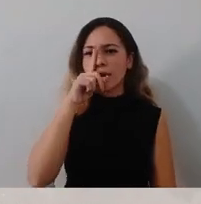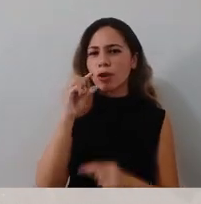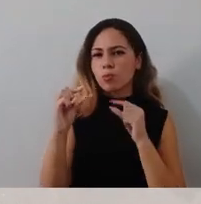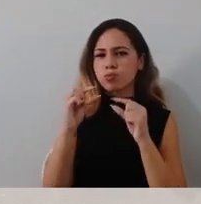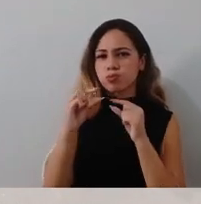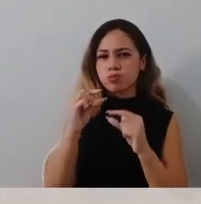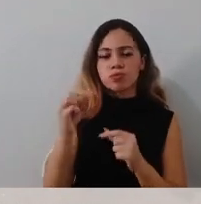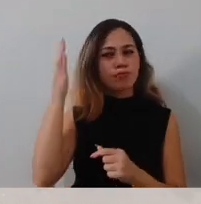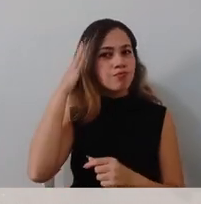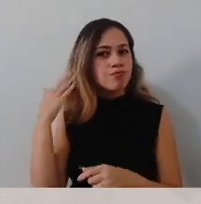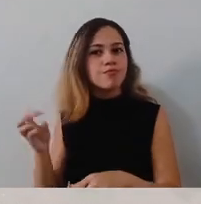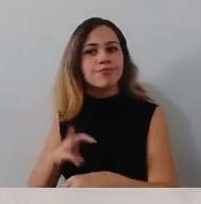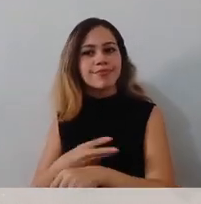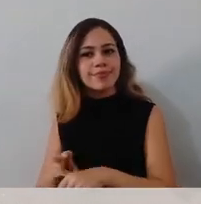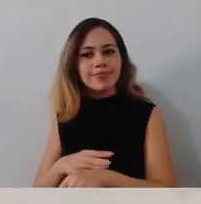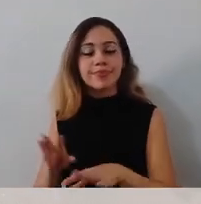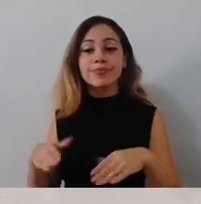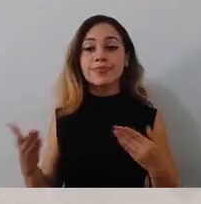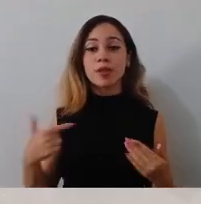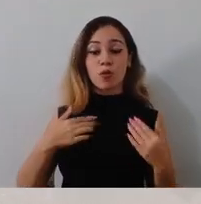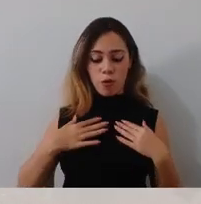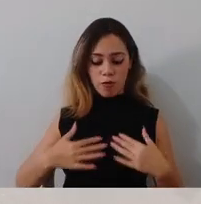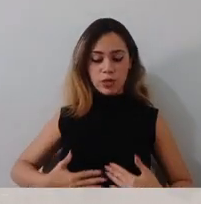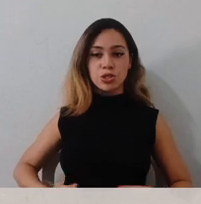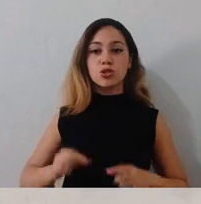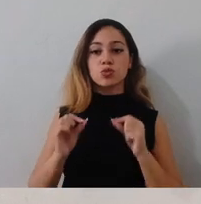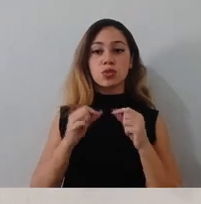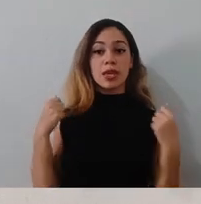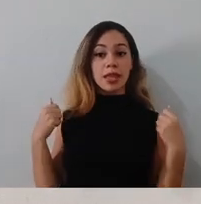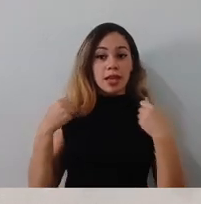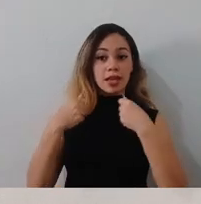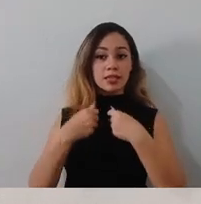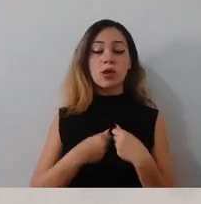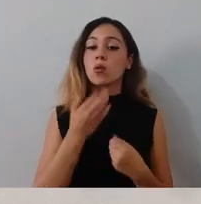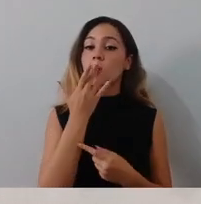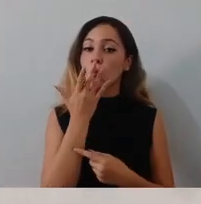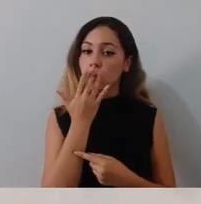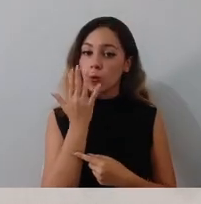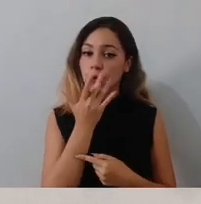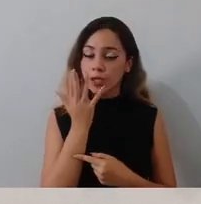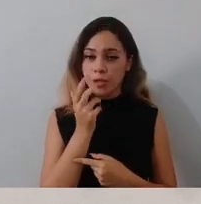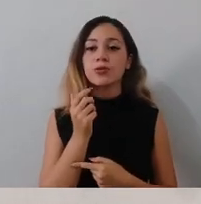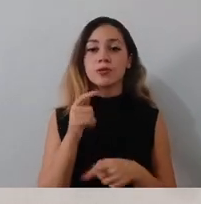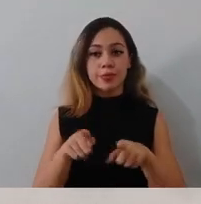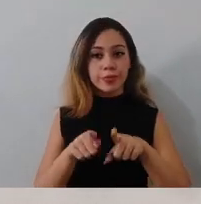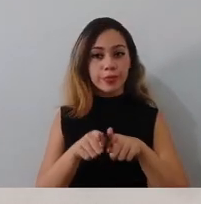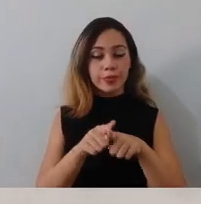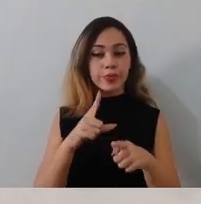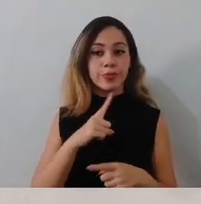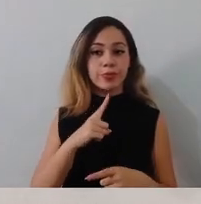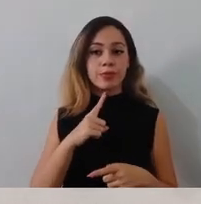quase fico loira. Cada hora eu falo uma coisa. Eu estou vestida com um casaquinho colorido, assim, com